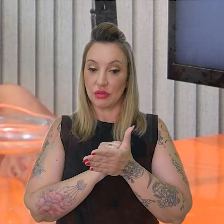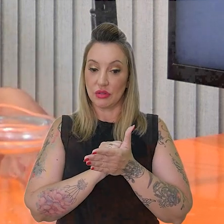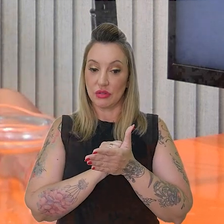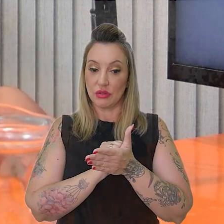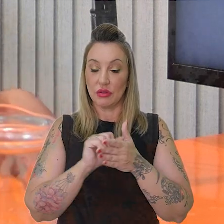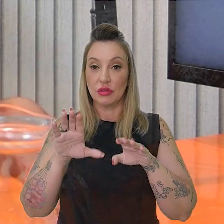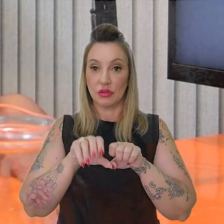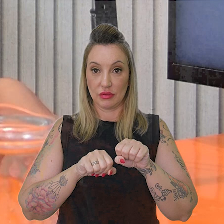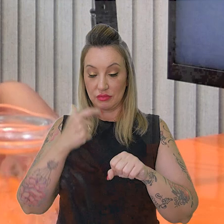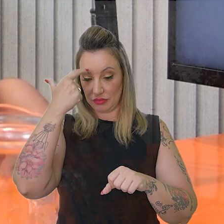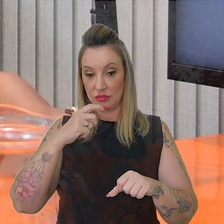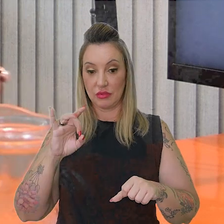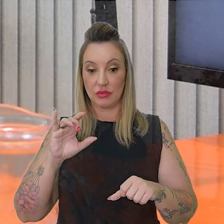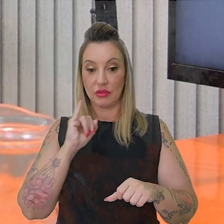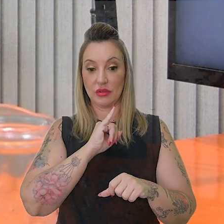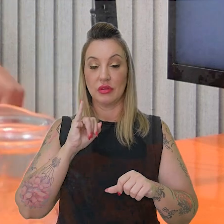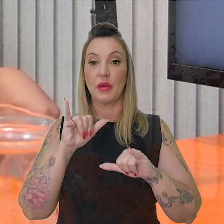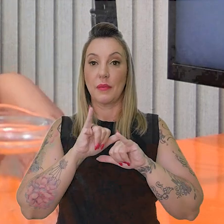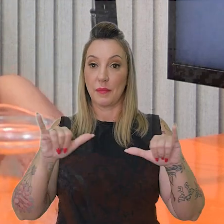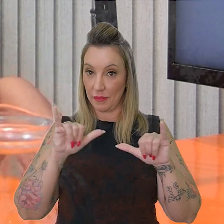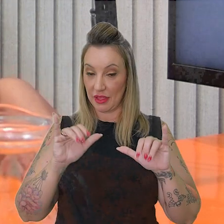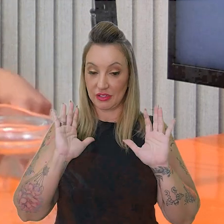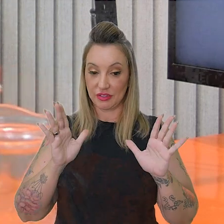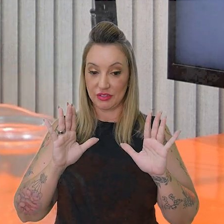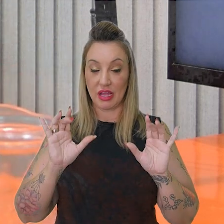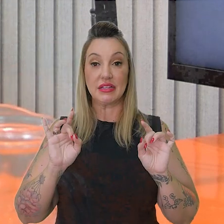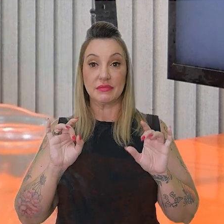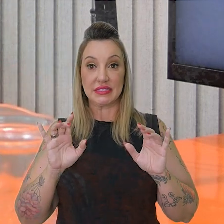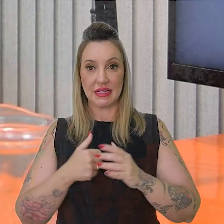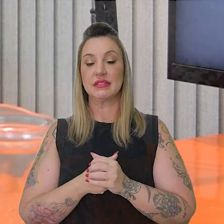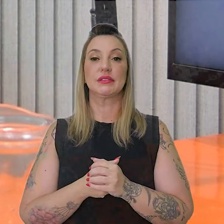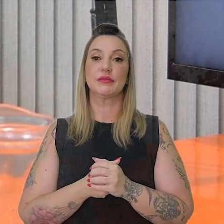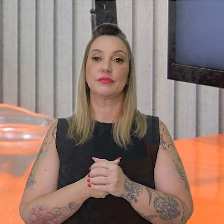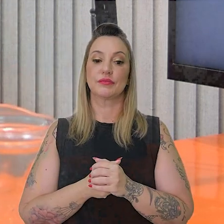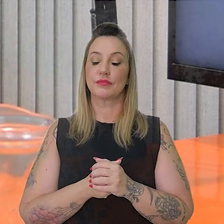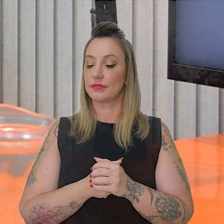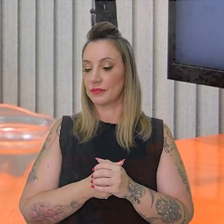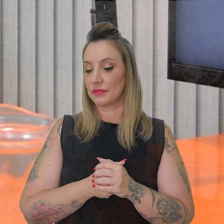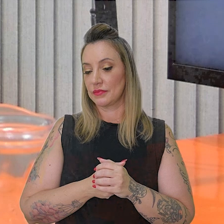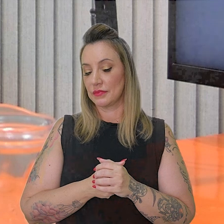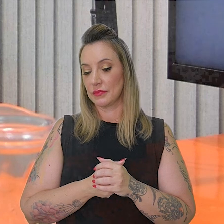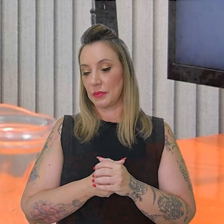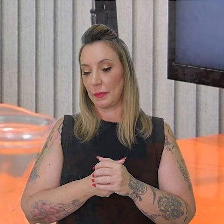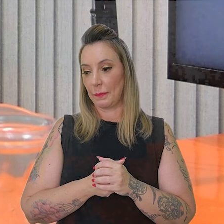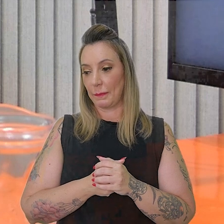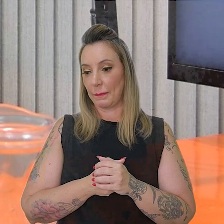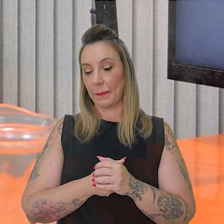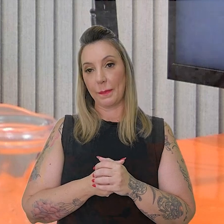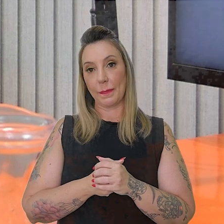no na formação de personal sty no instituto lidian Paulino já com especialização E aí ela fez